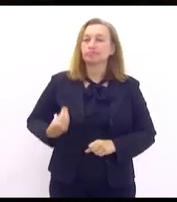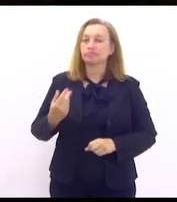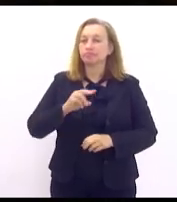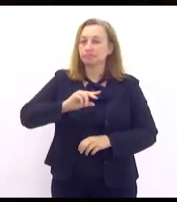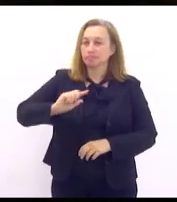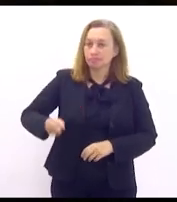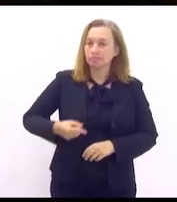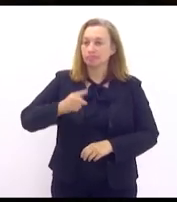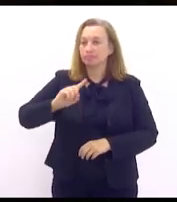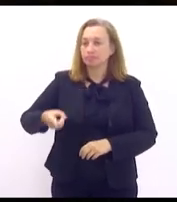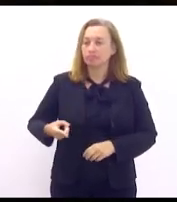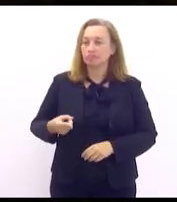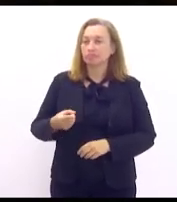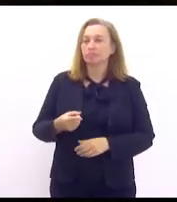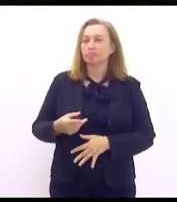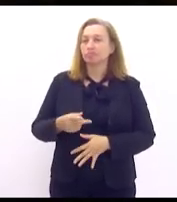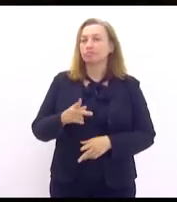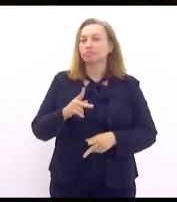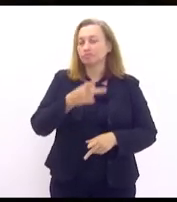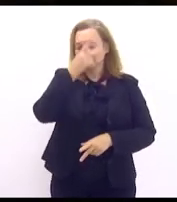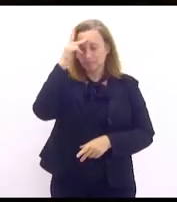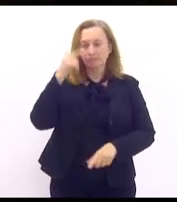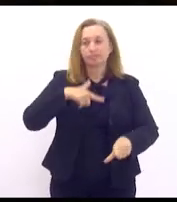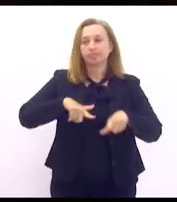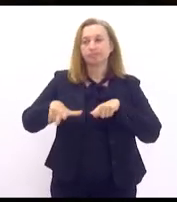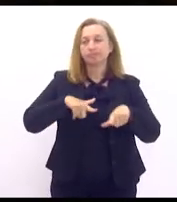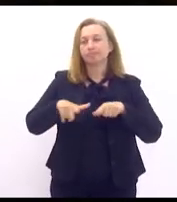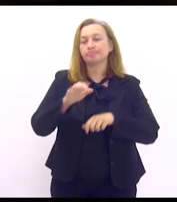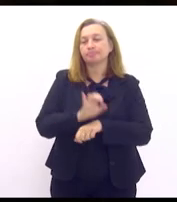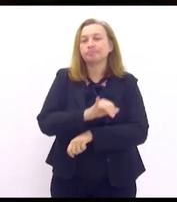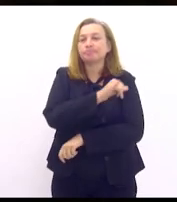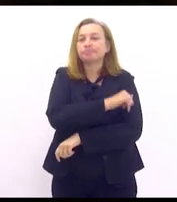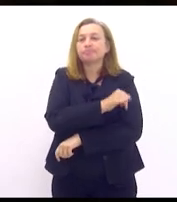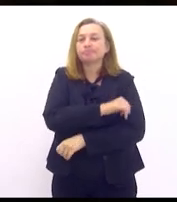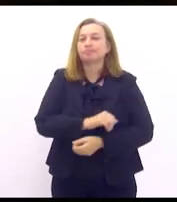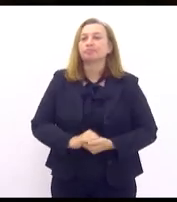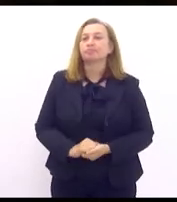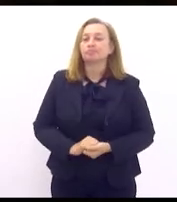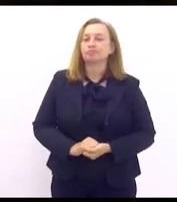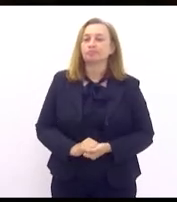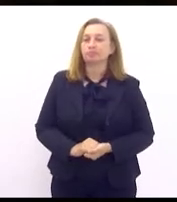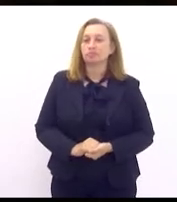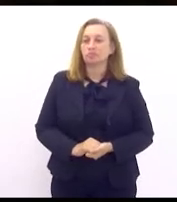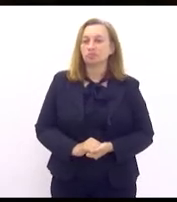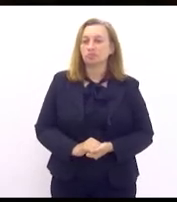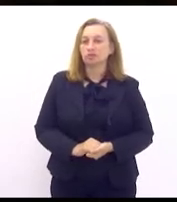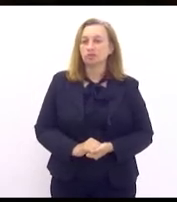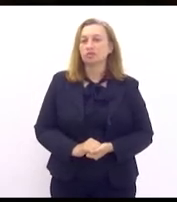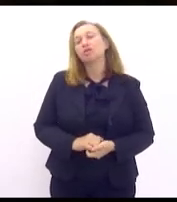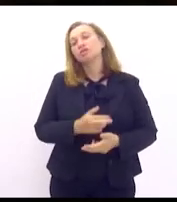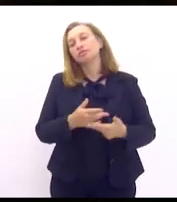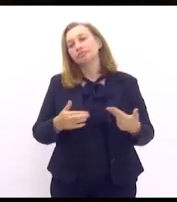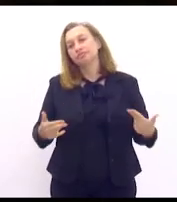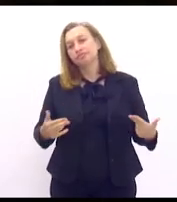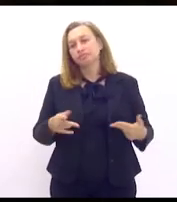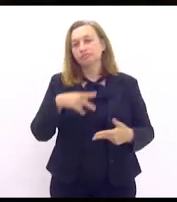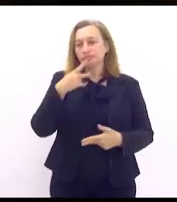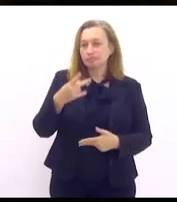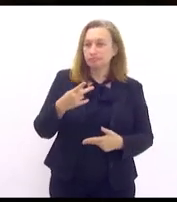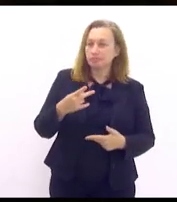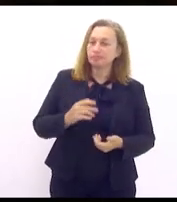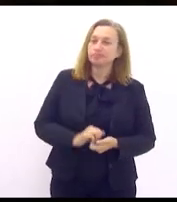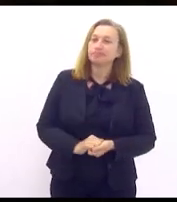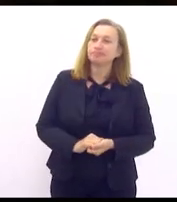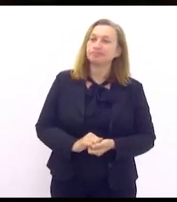milhões e milhões de trabalhadores e trabalhadoras do Estado do Rio de Janeiro. Bom, tenho muitas considerações para fazer,